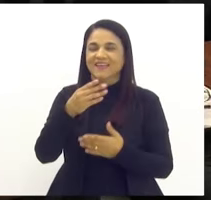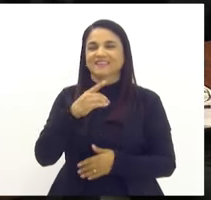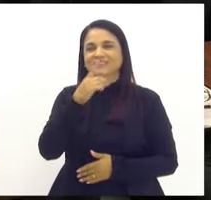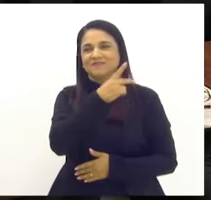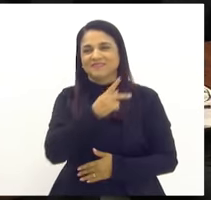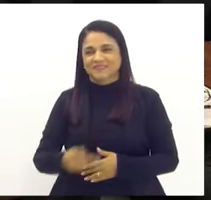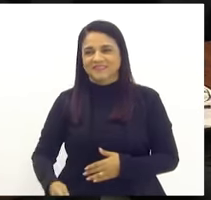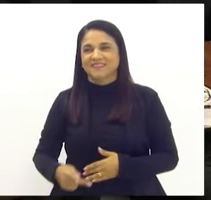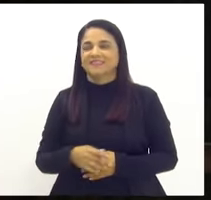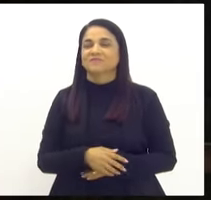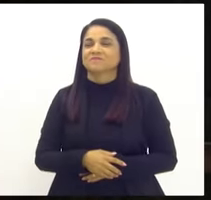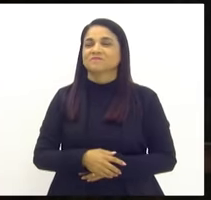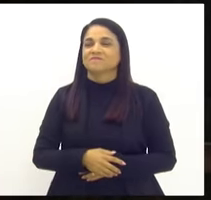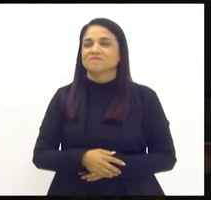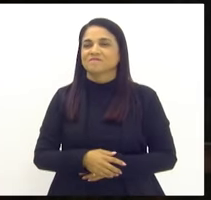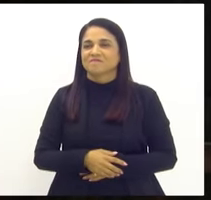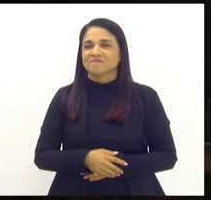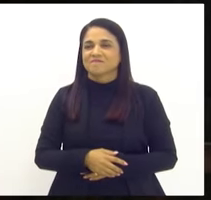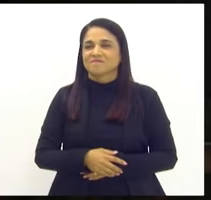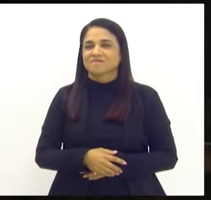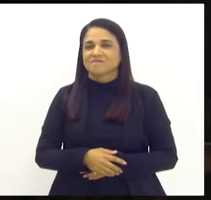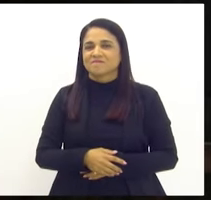presidente vamos